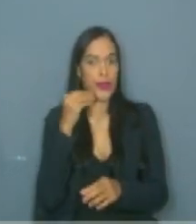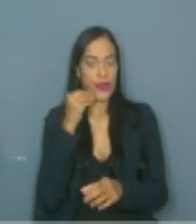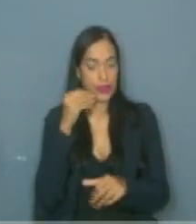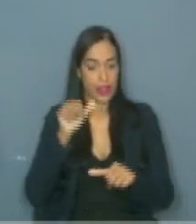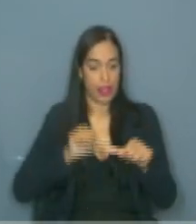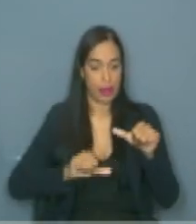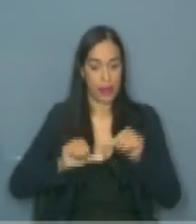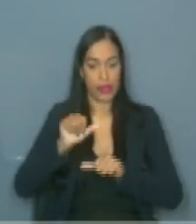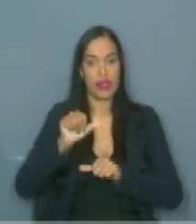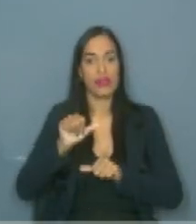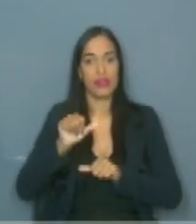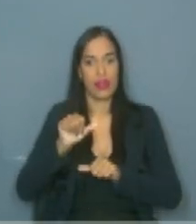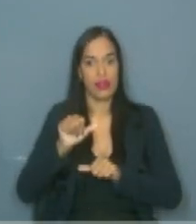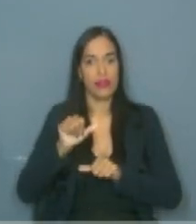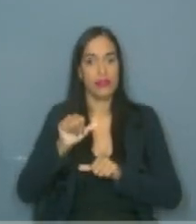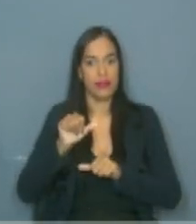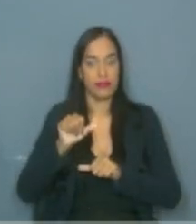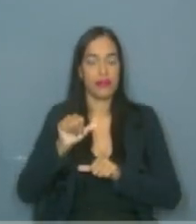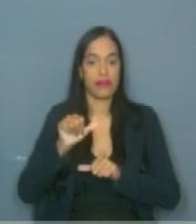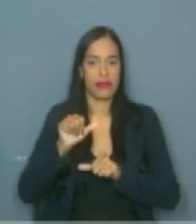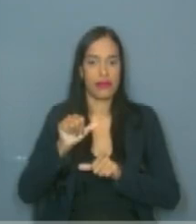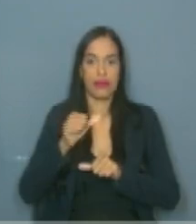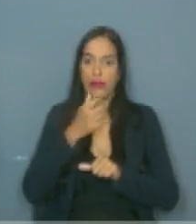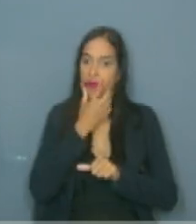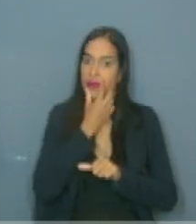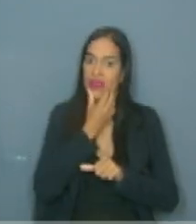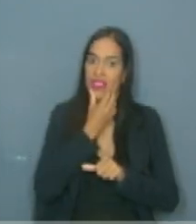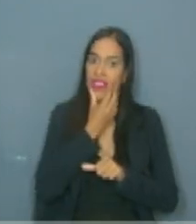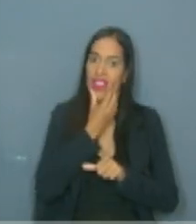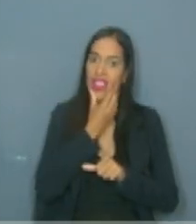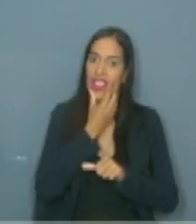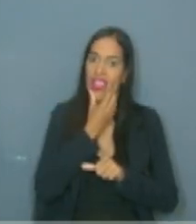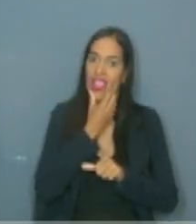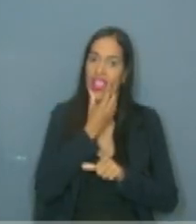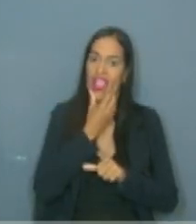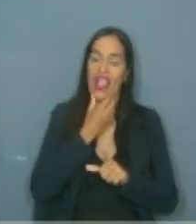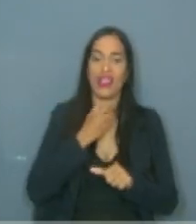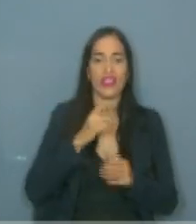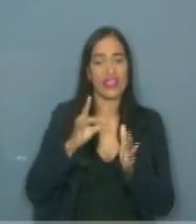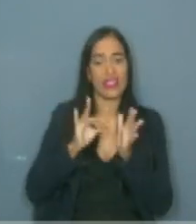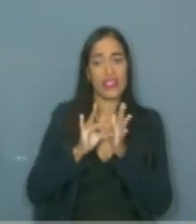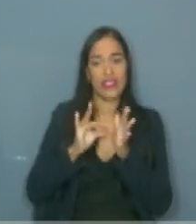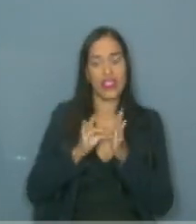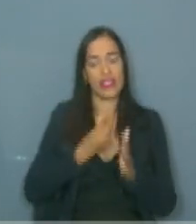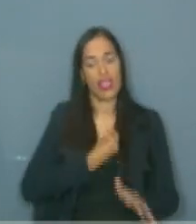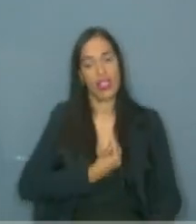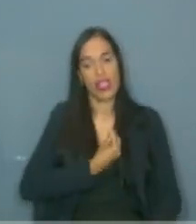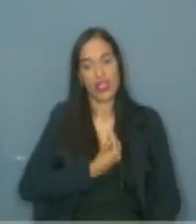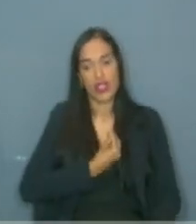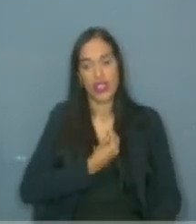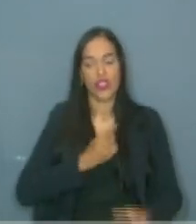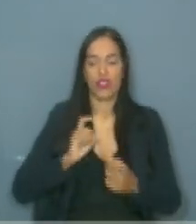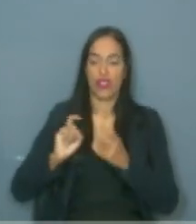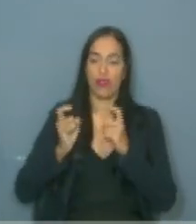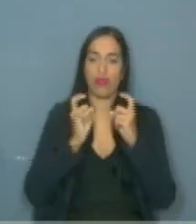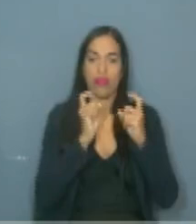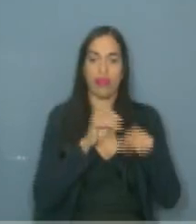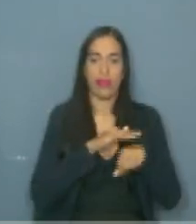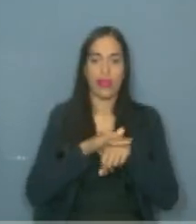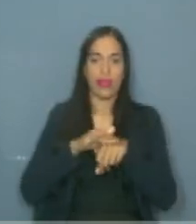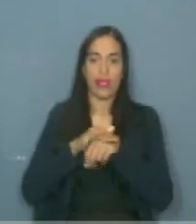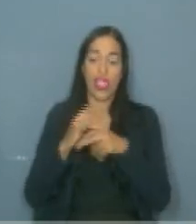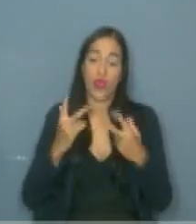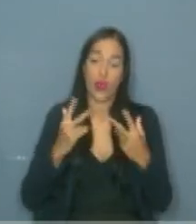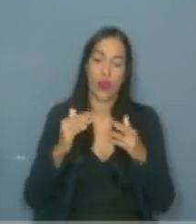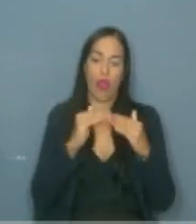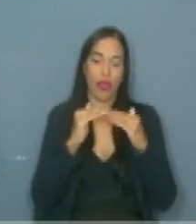mudança, né, para que a gente possa ser um poder que de fato existe e que de fato dialoga em igualdade de